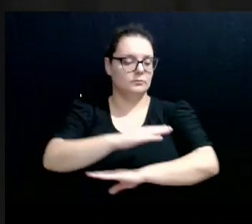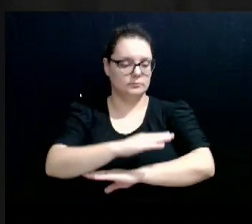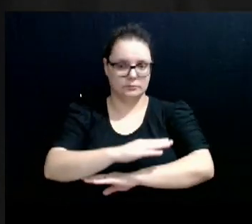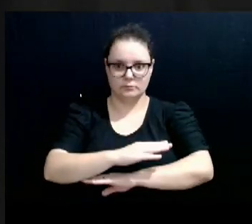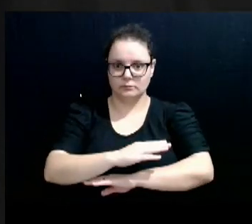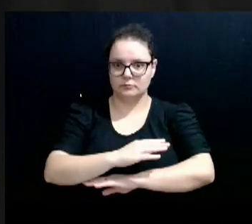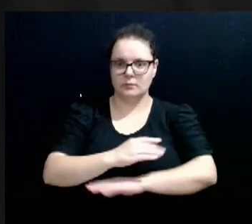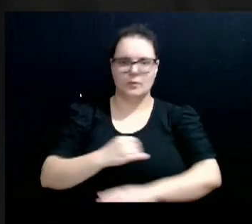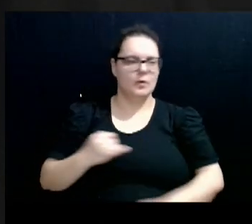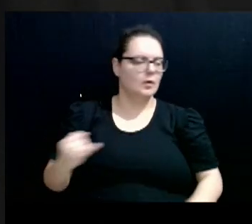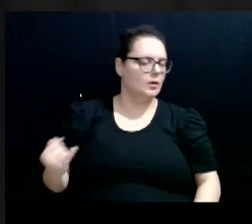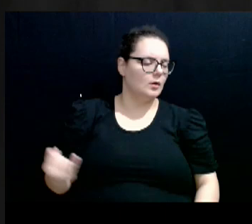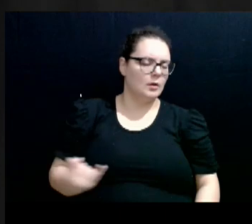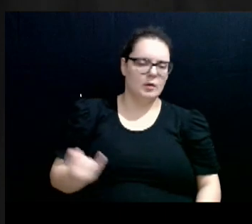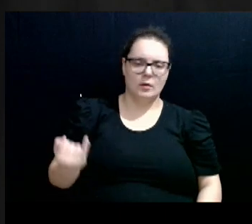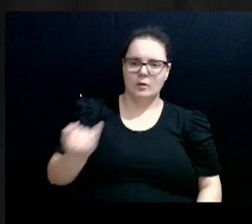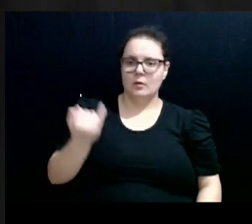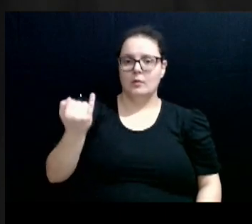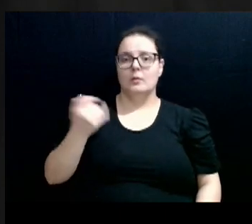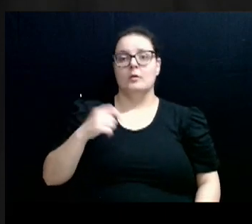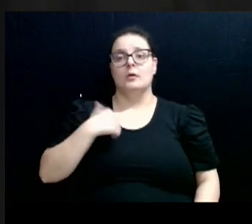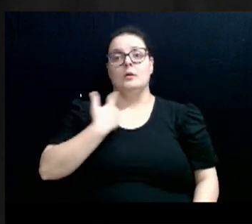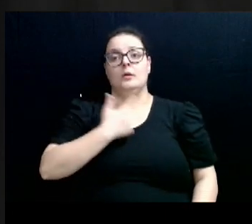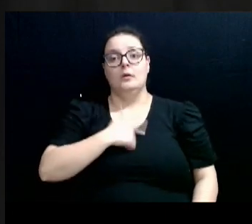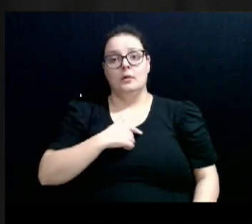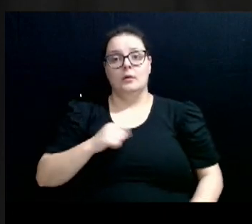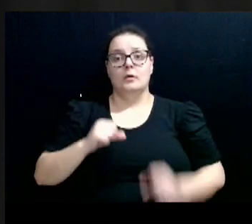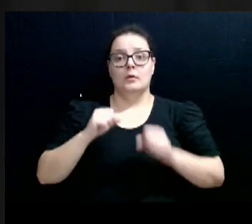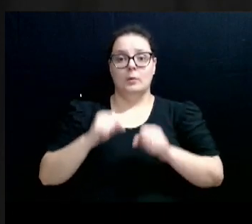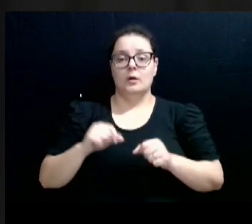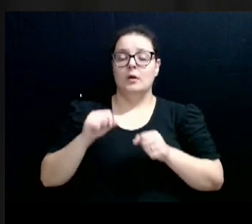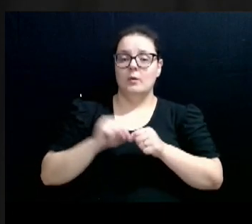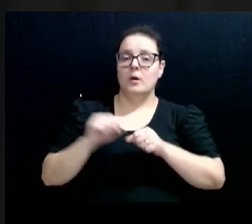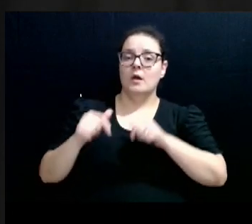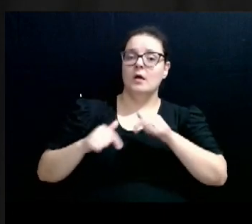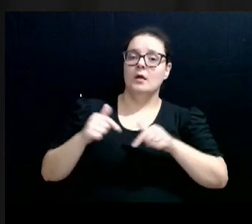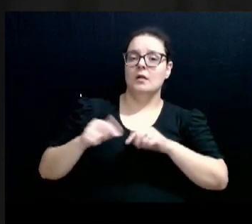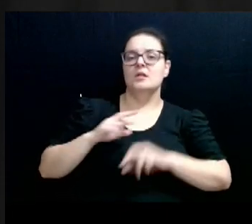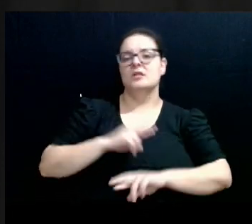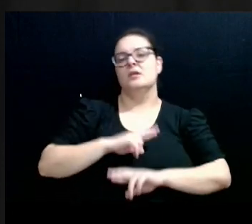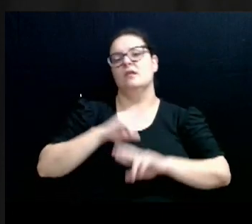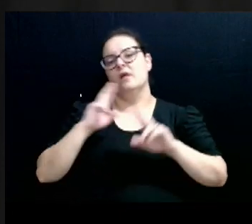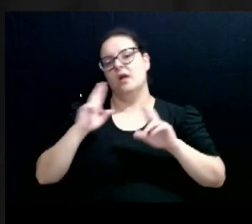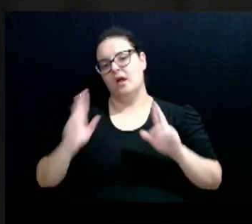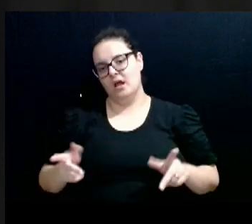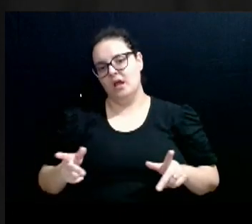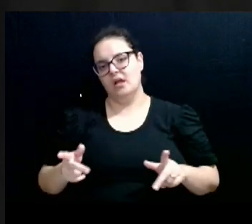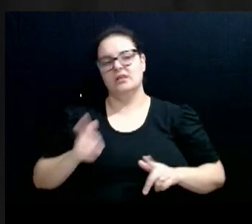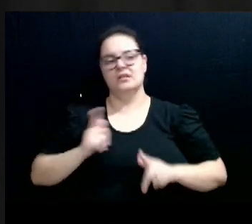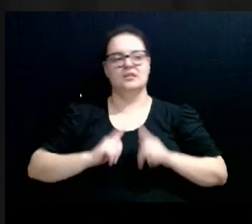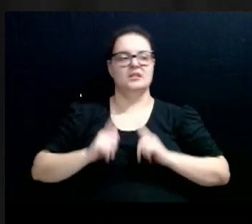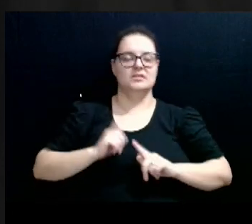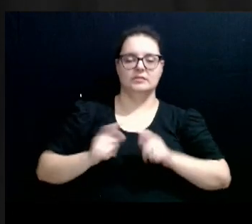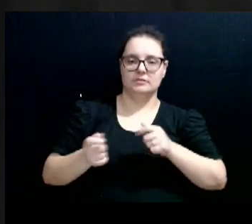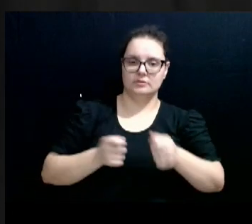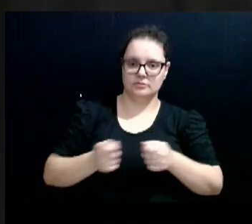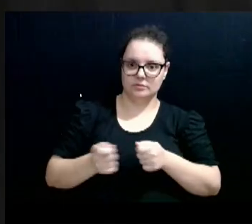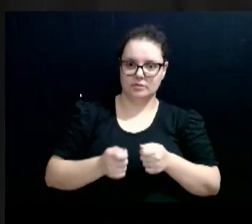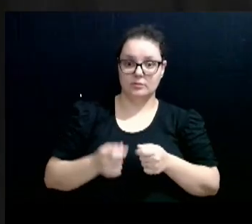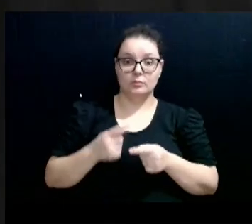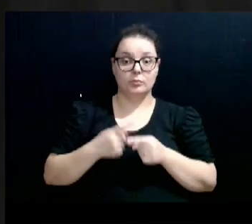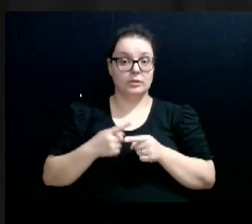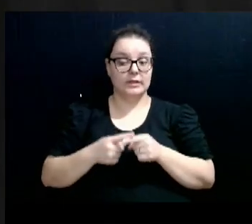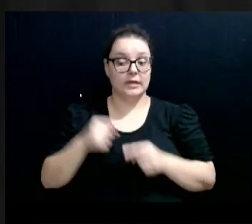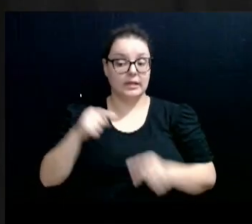fundamentais para que a gente pudesse fazer um trabalho diferenciado em gestão e controle. porque ali se trabalha com